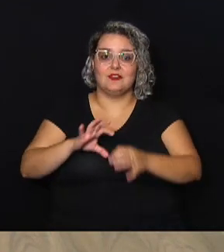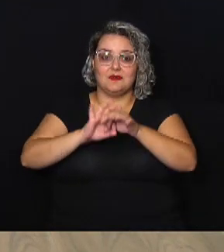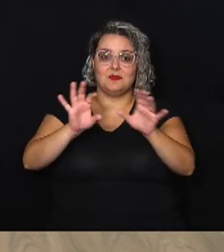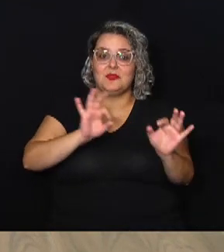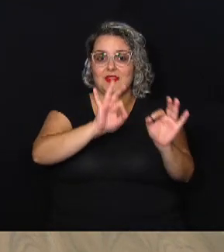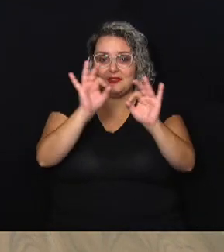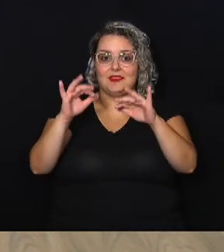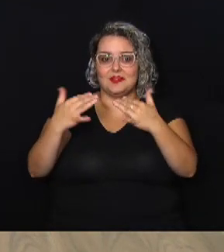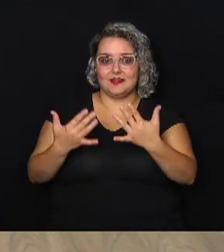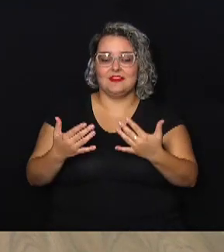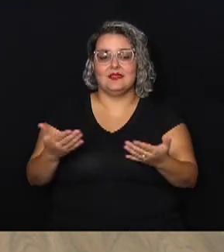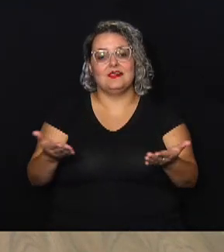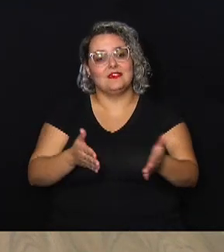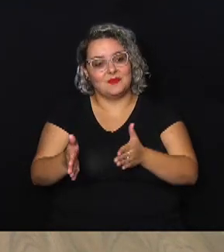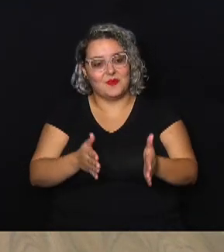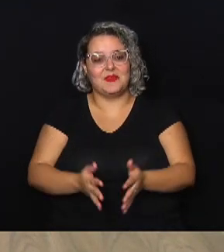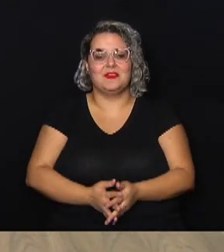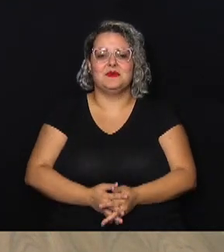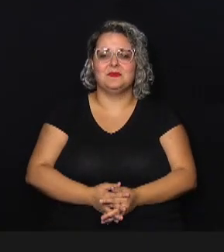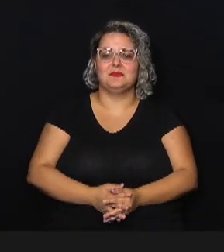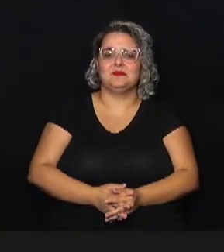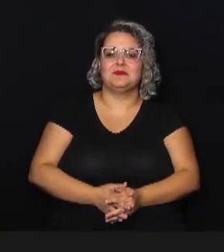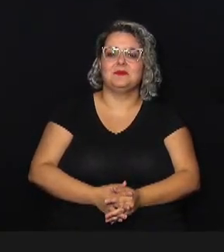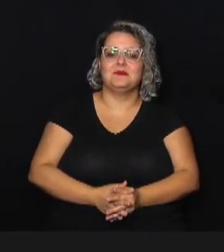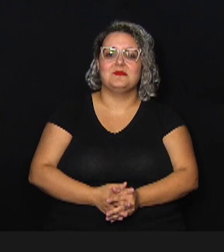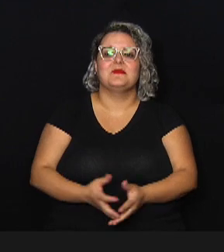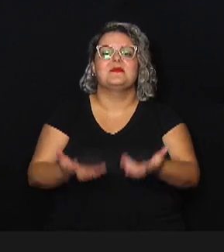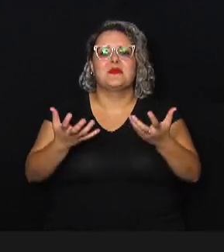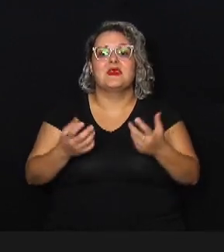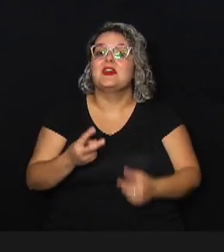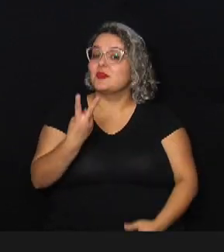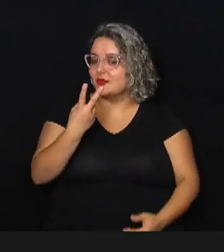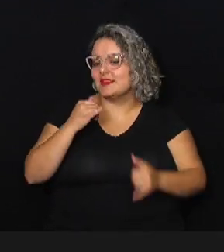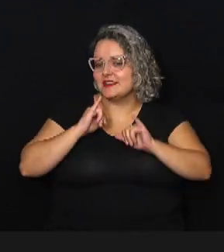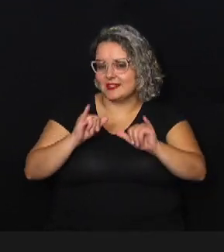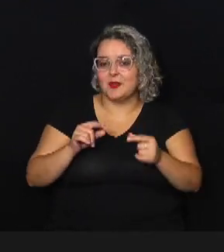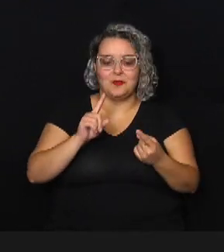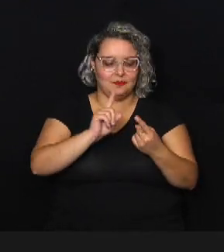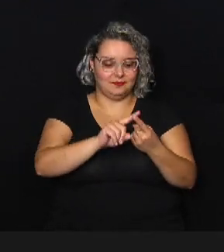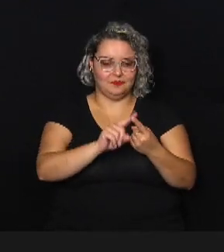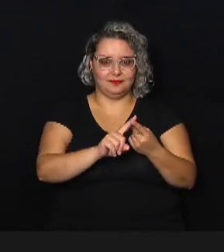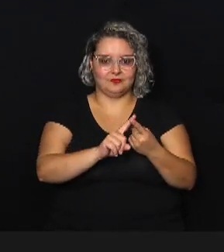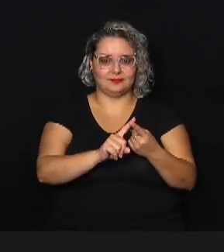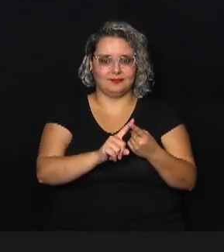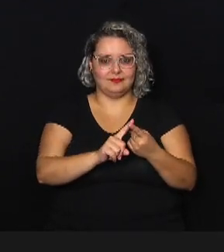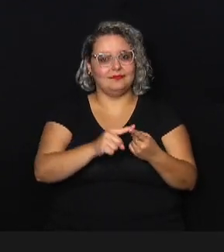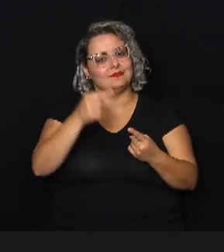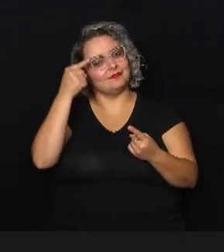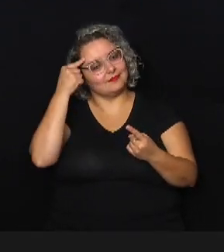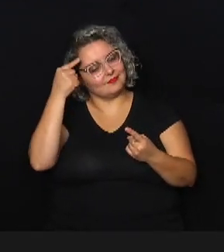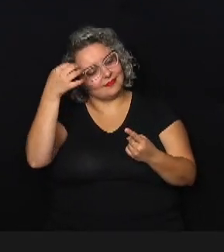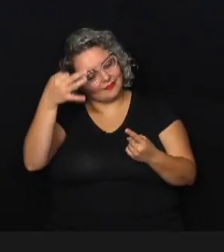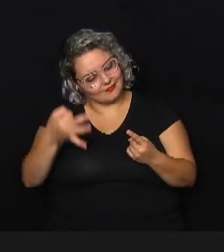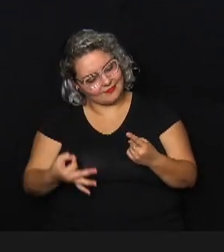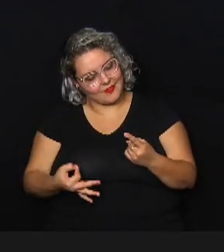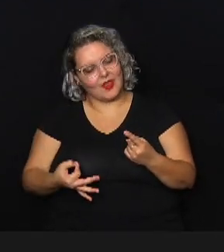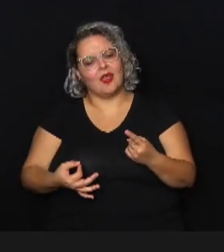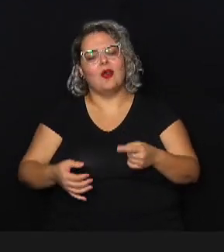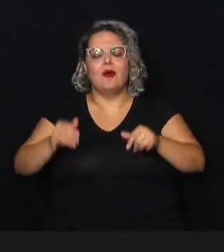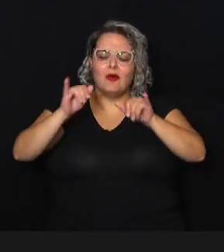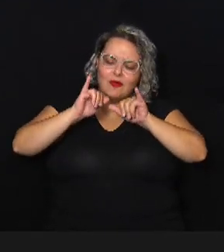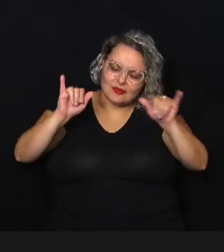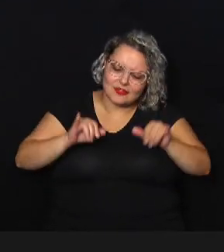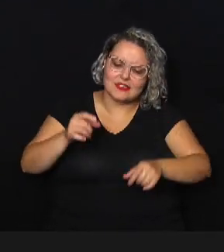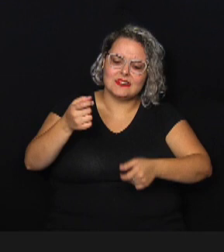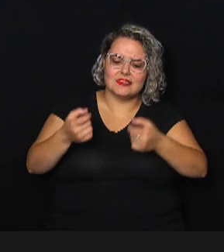está assistindo a gente nesse momento? Eu queria deixar 2 recados. O primeiro é juízo no carnaval, gente. Por favor, se